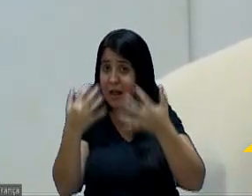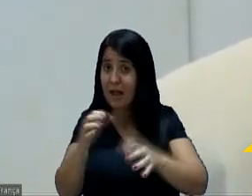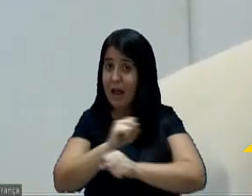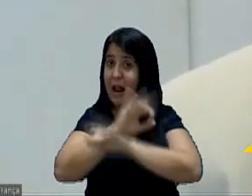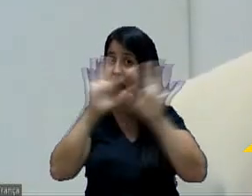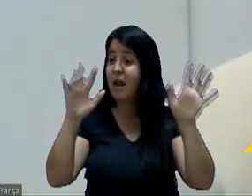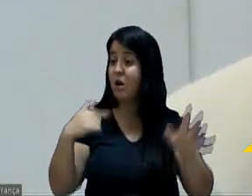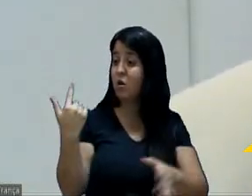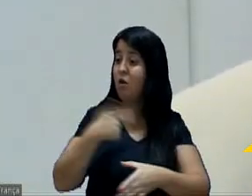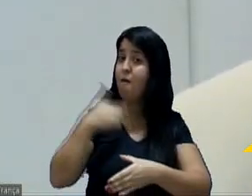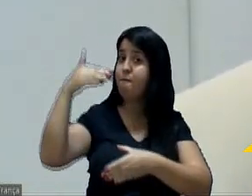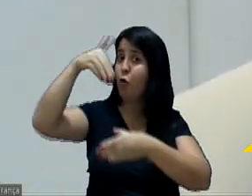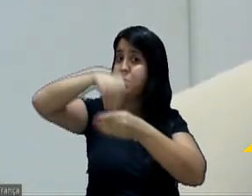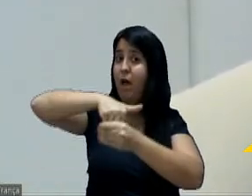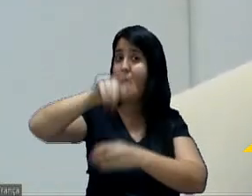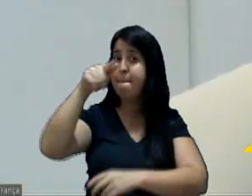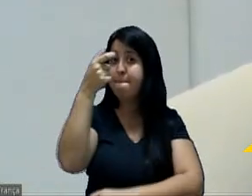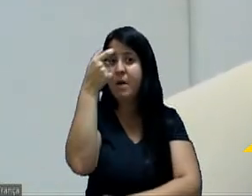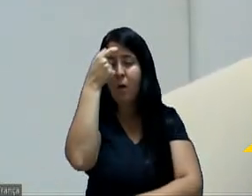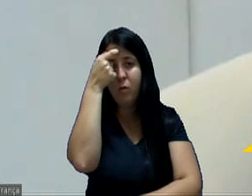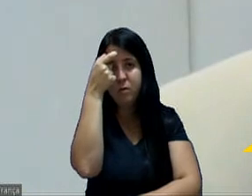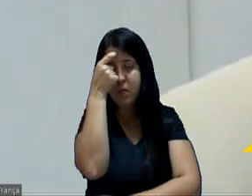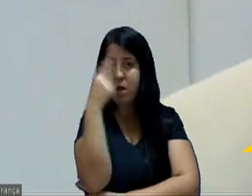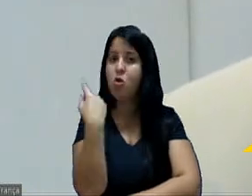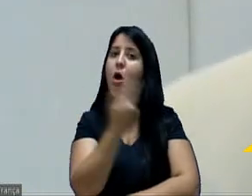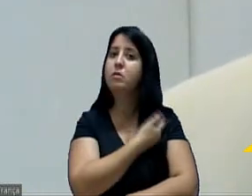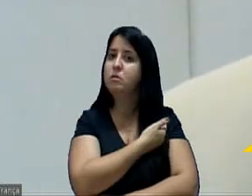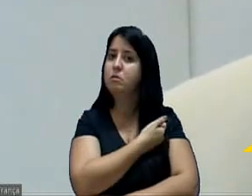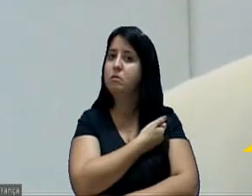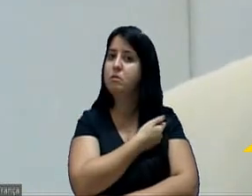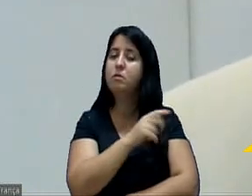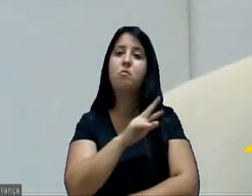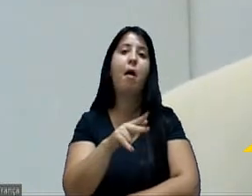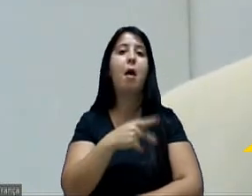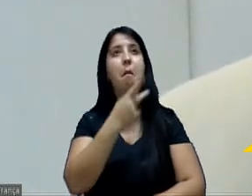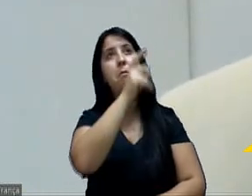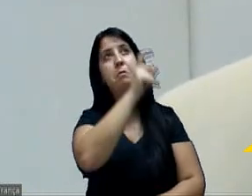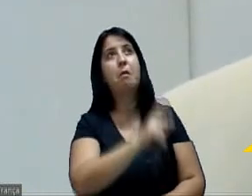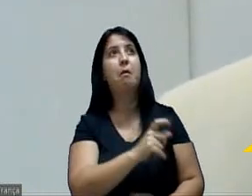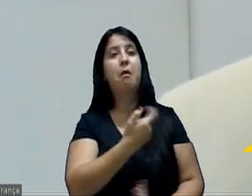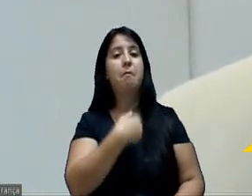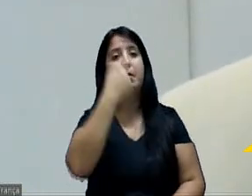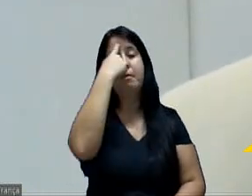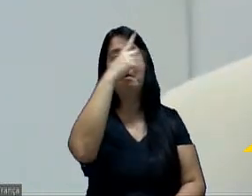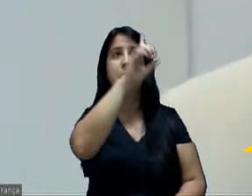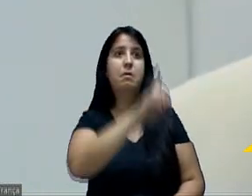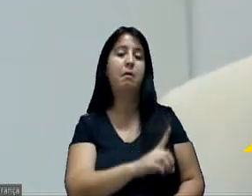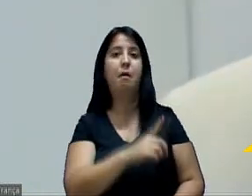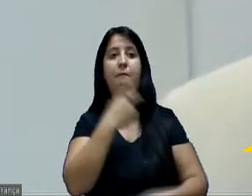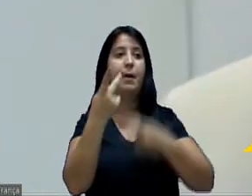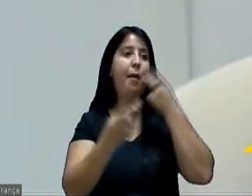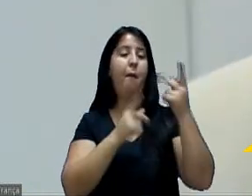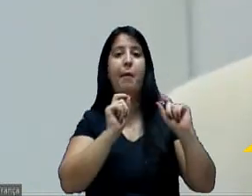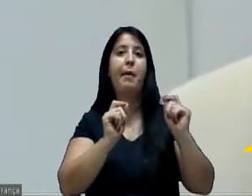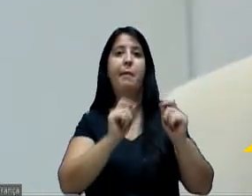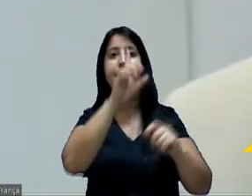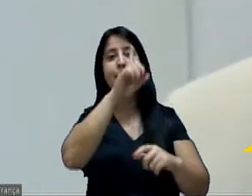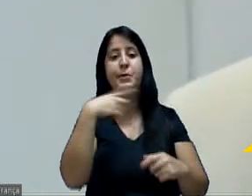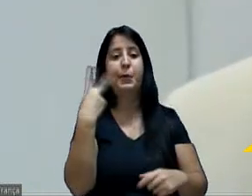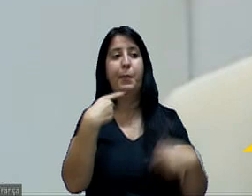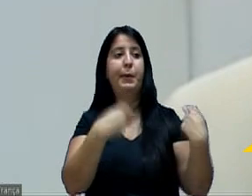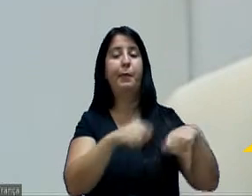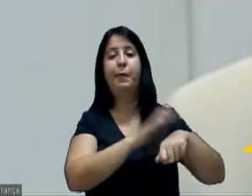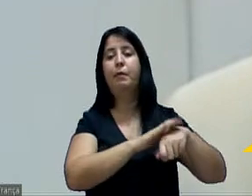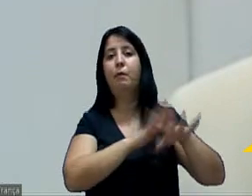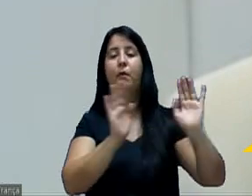pela nossa consciência e não porque um determinado rádio está se achando no direito e dizer o que o vereador tem que fazer. Era bom que o nosso amigo lá um dia